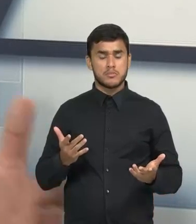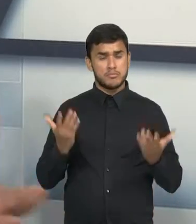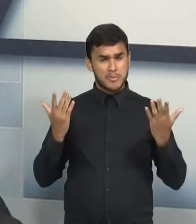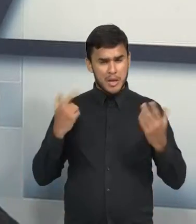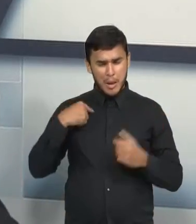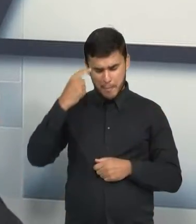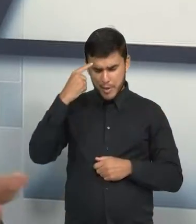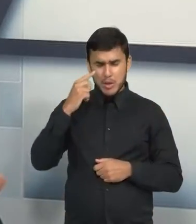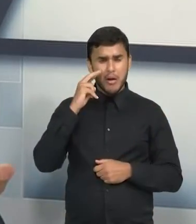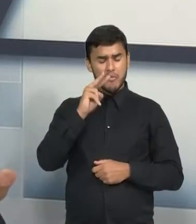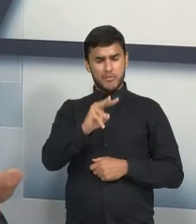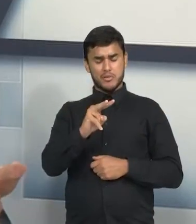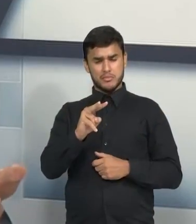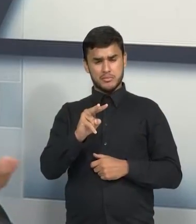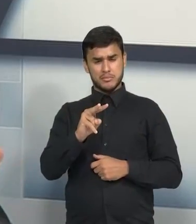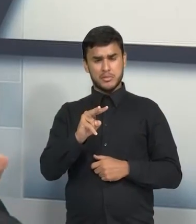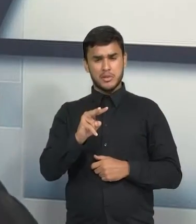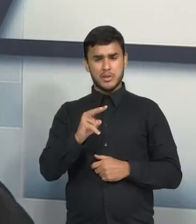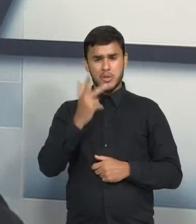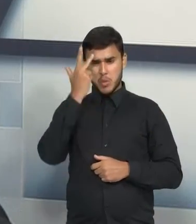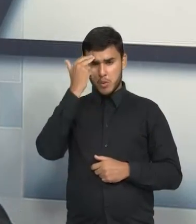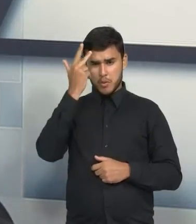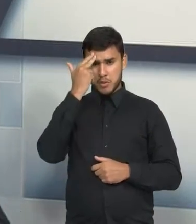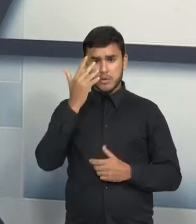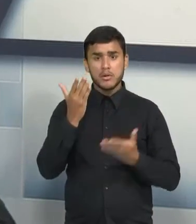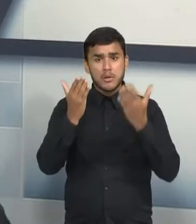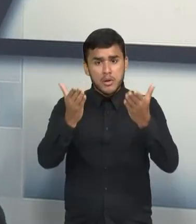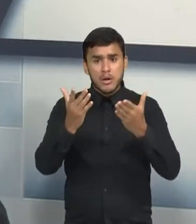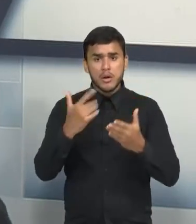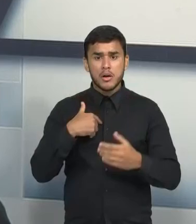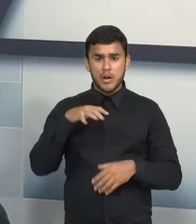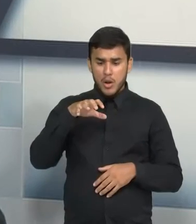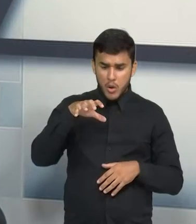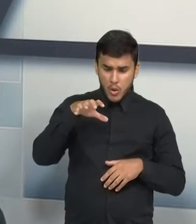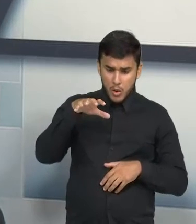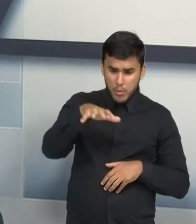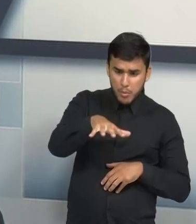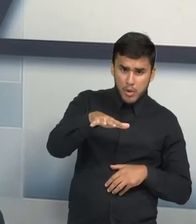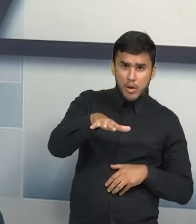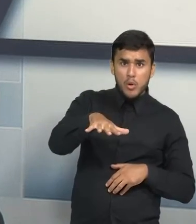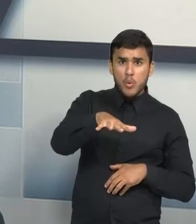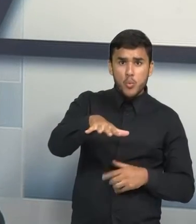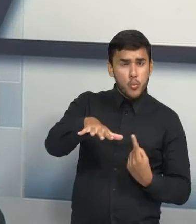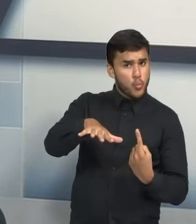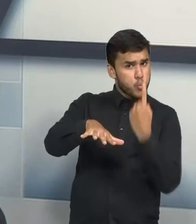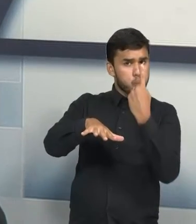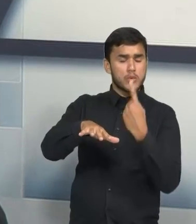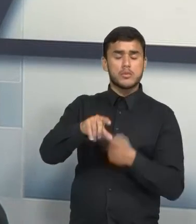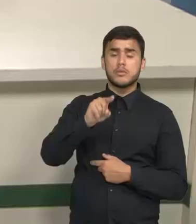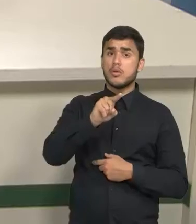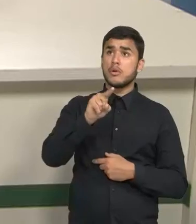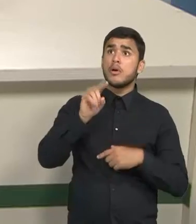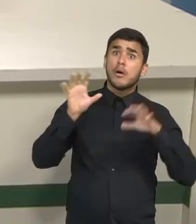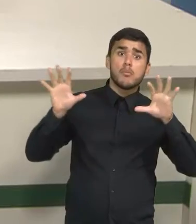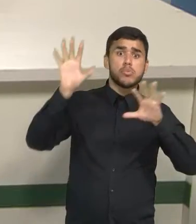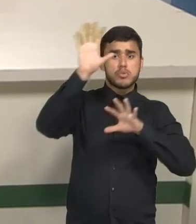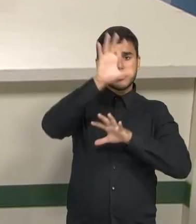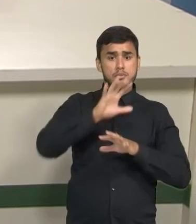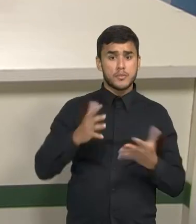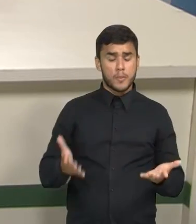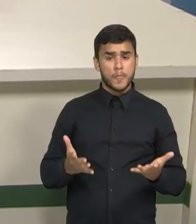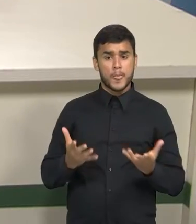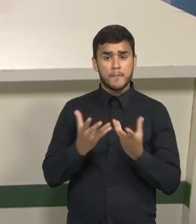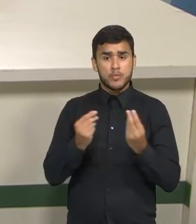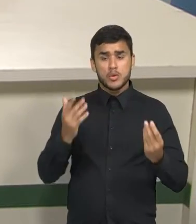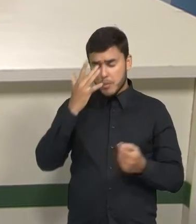Será possível que nada disso... E vocês sabem que o problema não é local. Milhares e milhares de cearenses e fortalezenses que não dormem